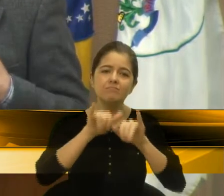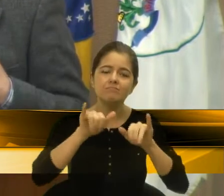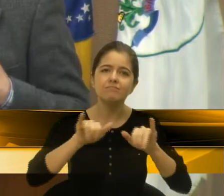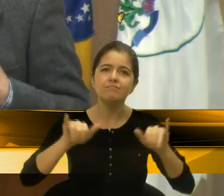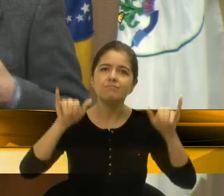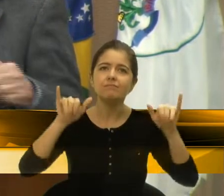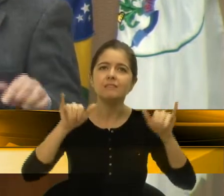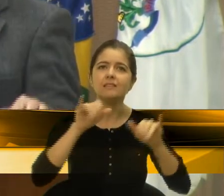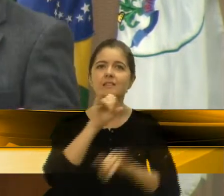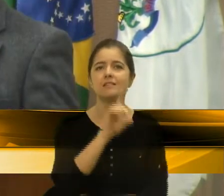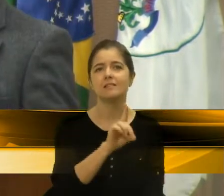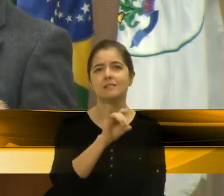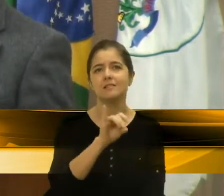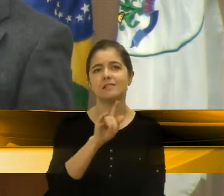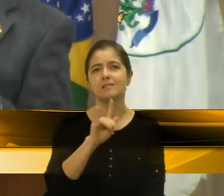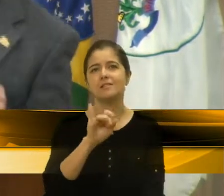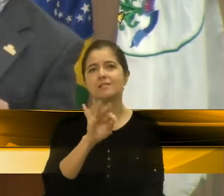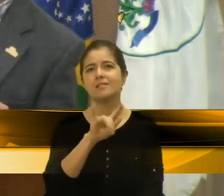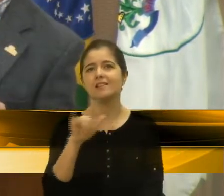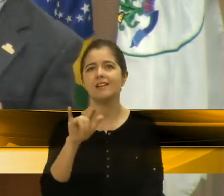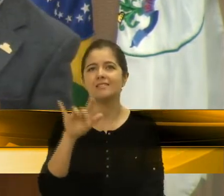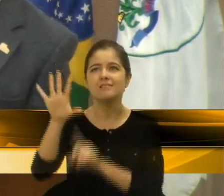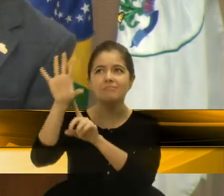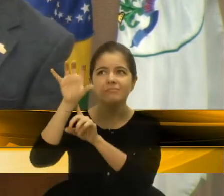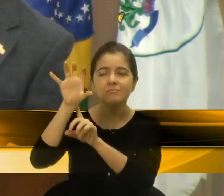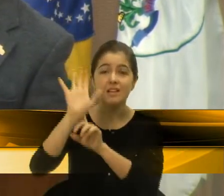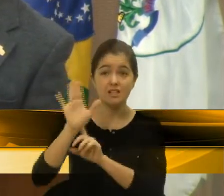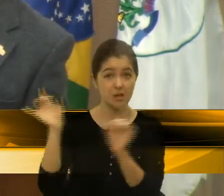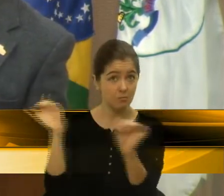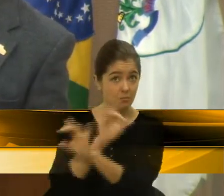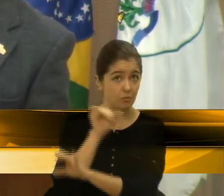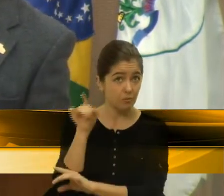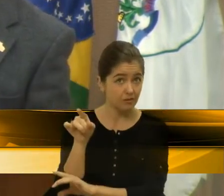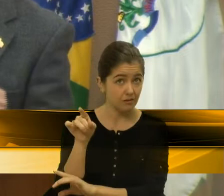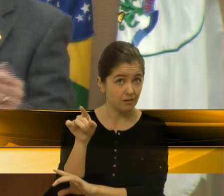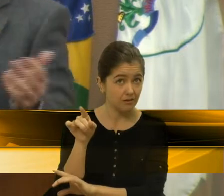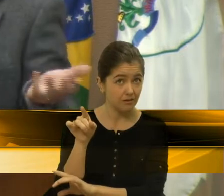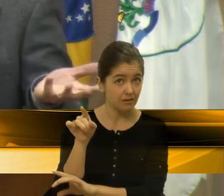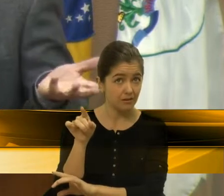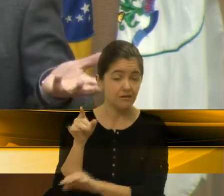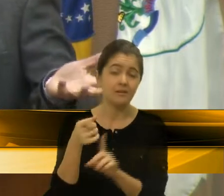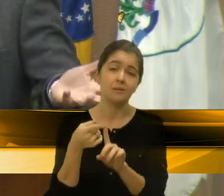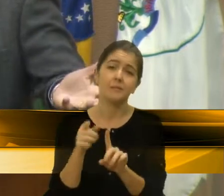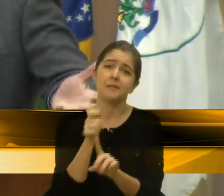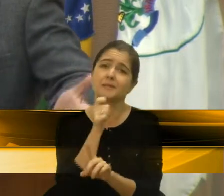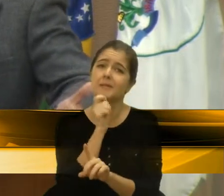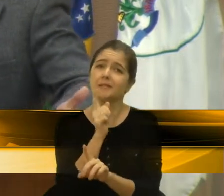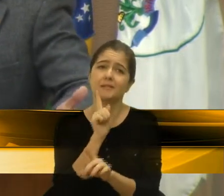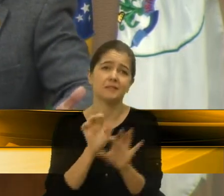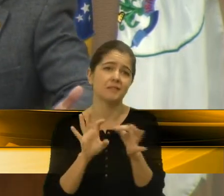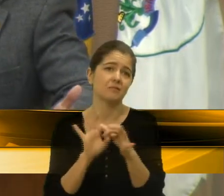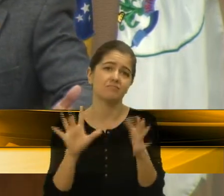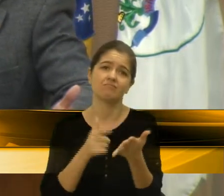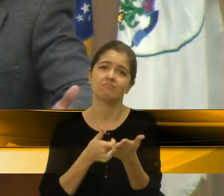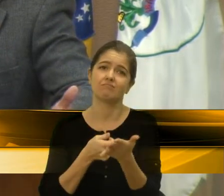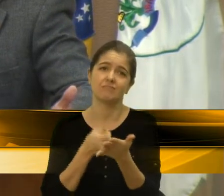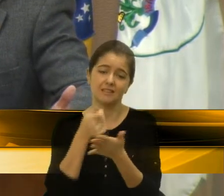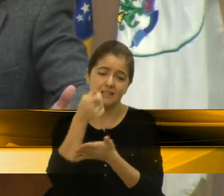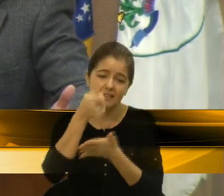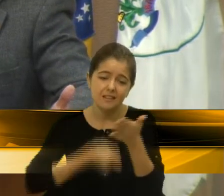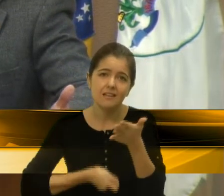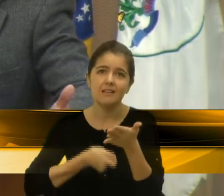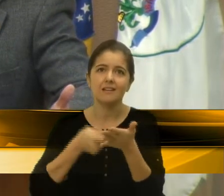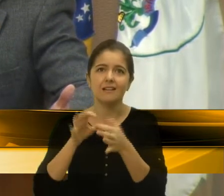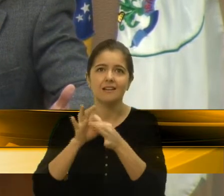nosso município já está com esta antena, mas não aprova o funcionamento da mesma?